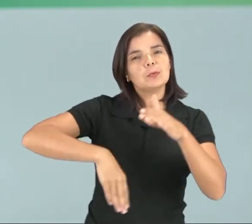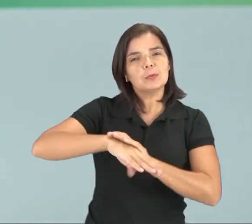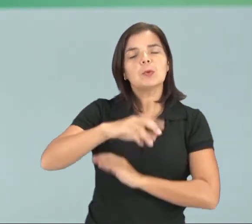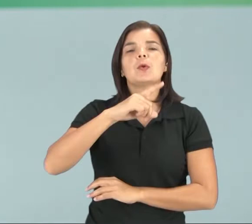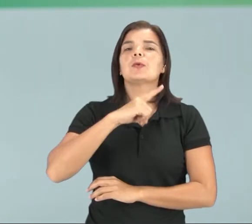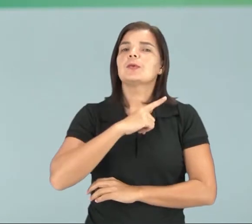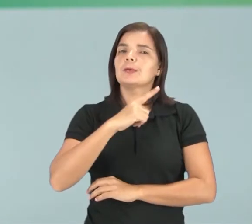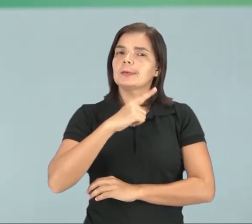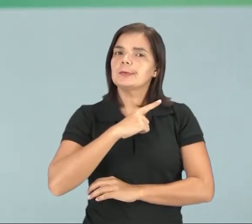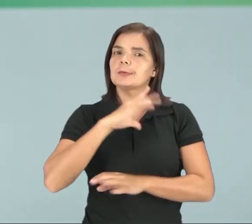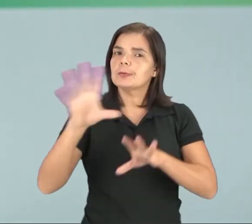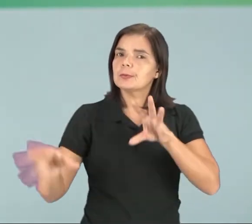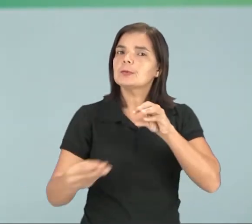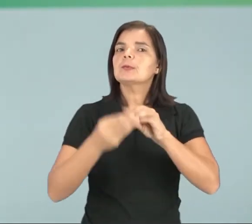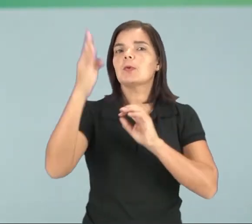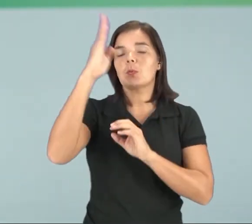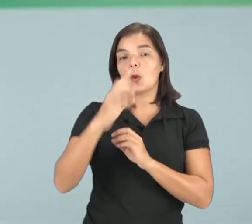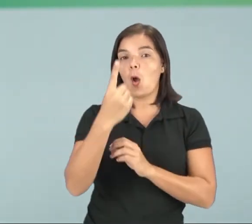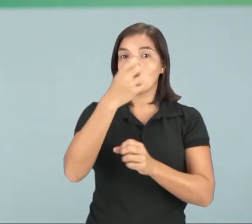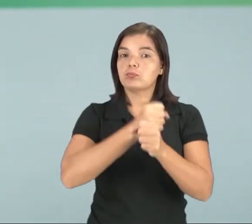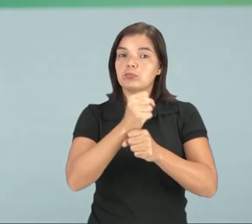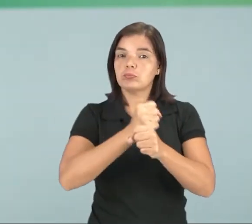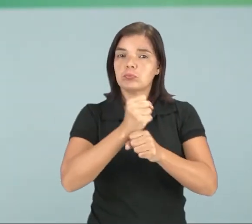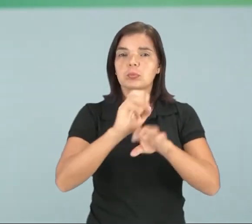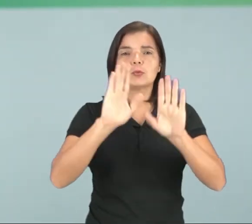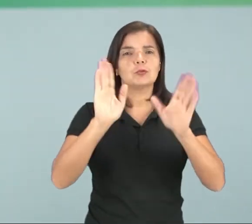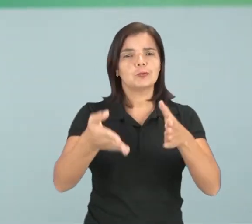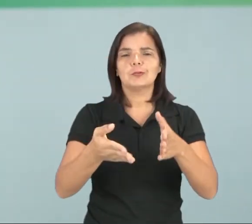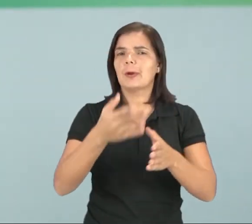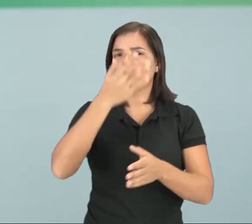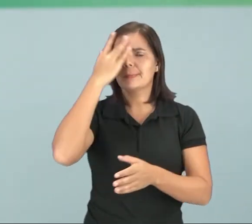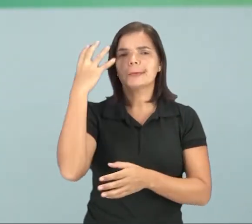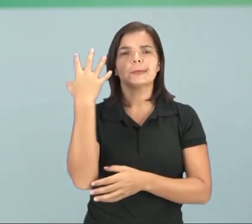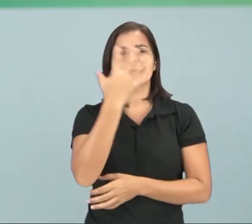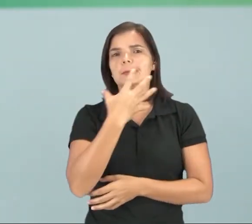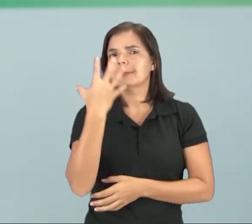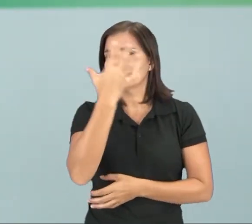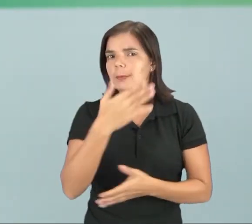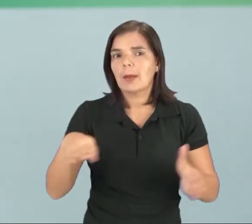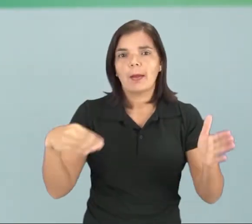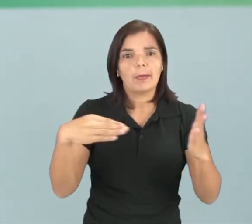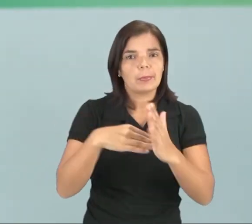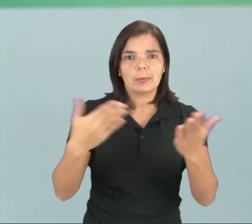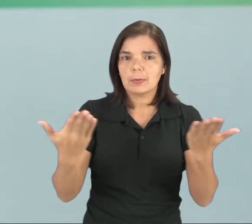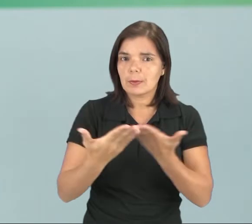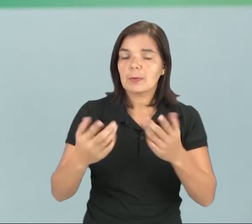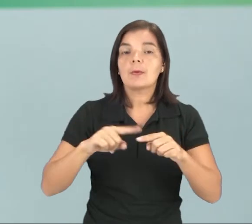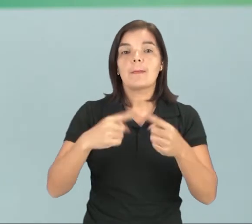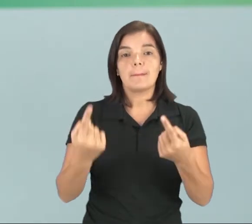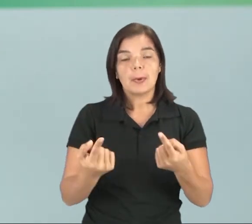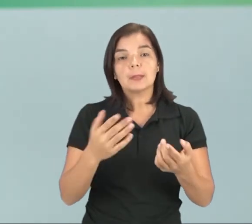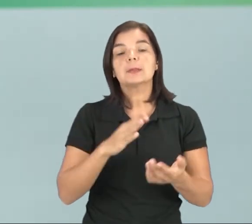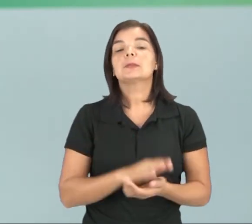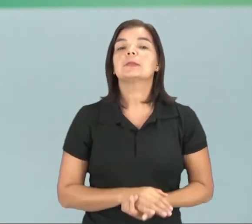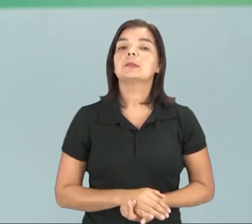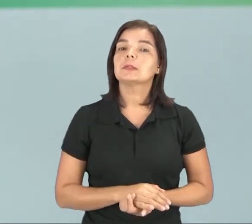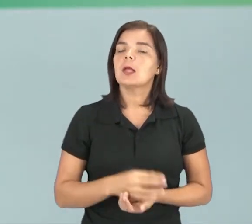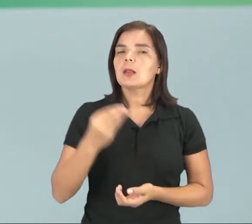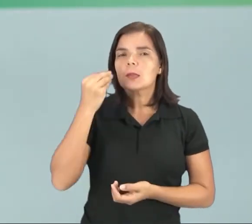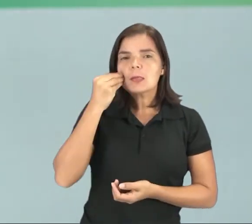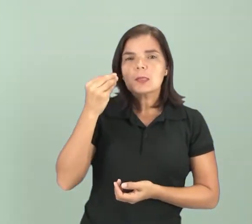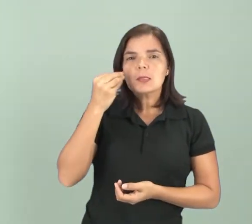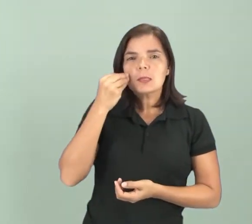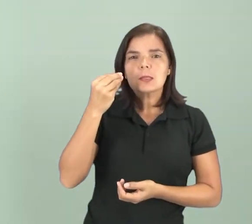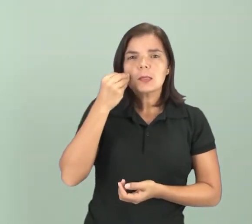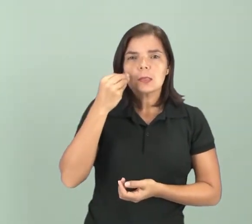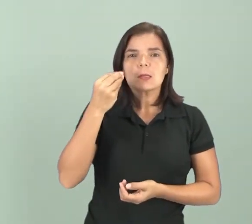tinha sido implantado no Brasil há um ano, e já era febre, né, a paixão nacional como é até hoje. Então, assim, ele intentou